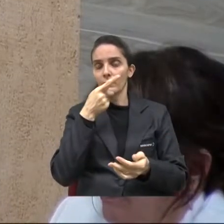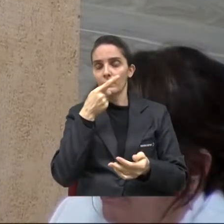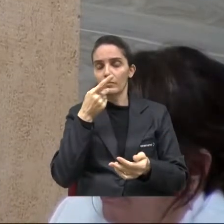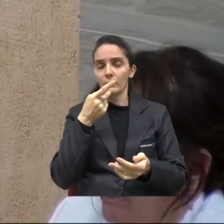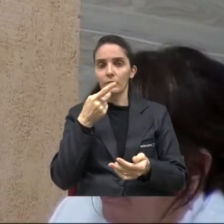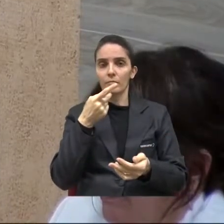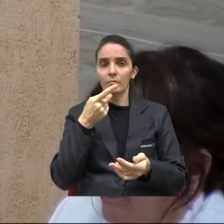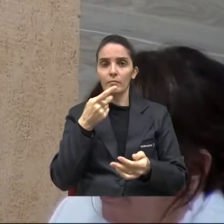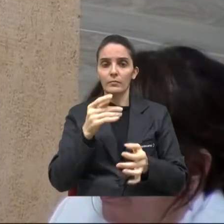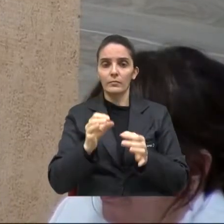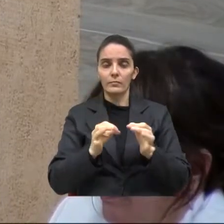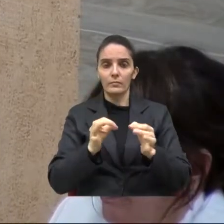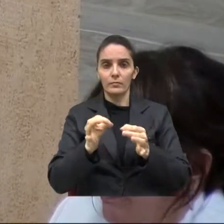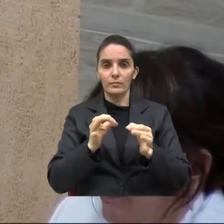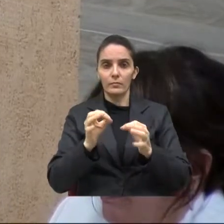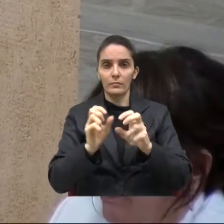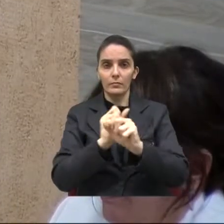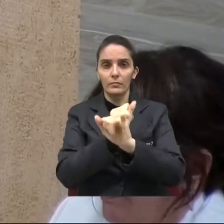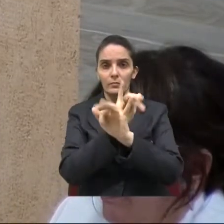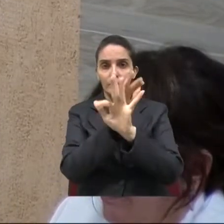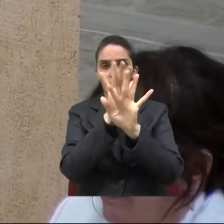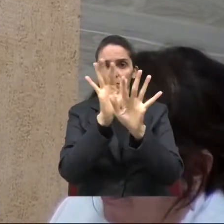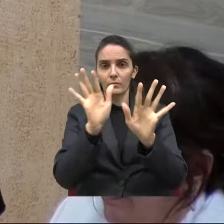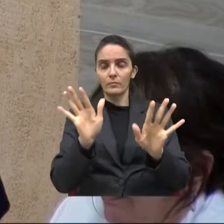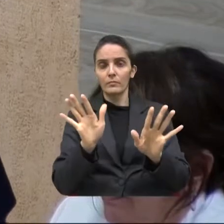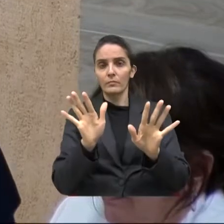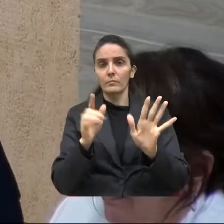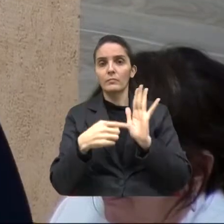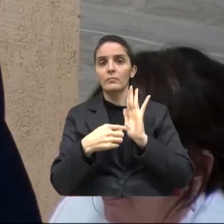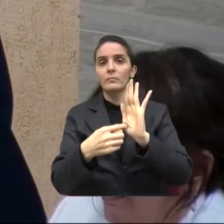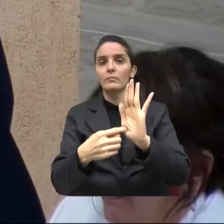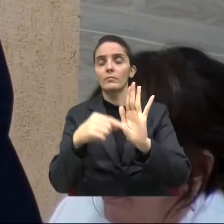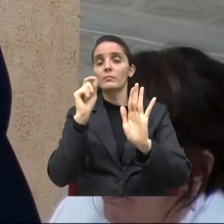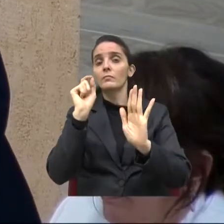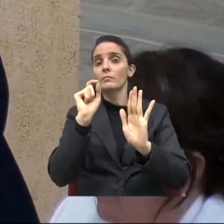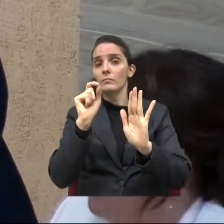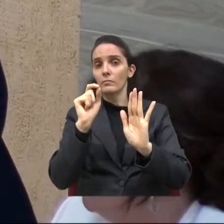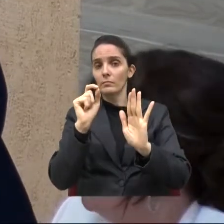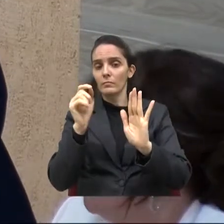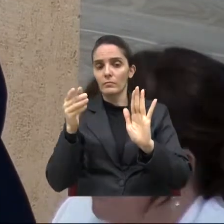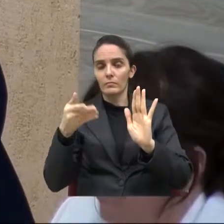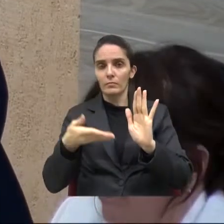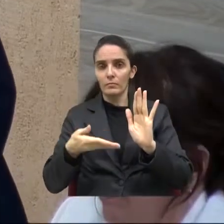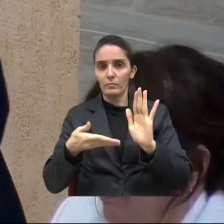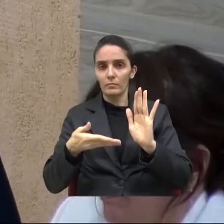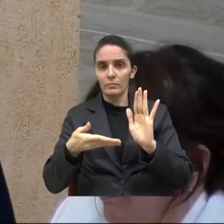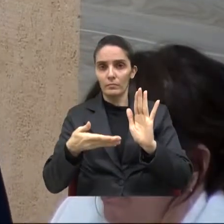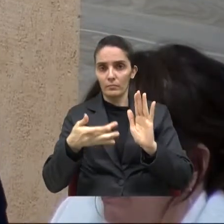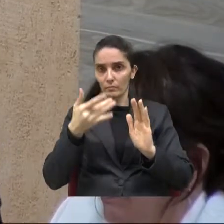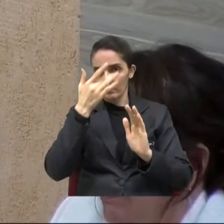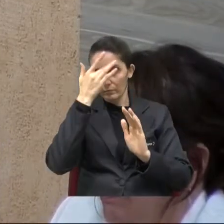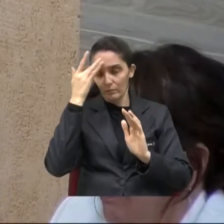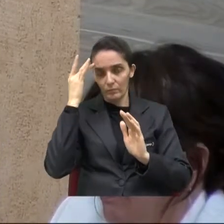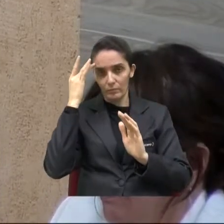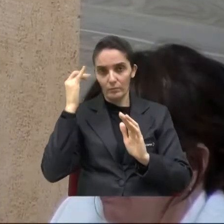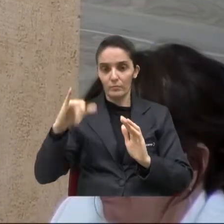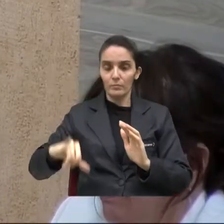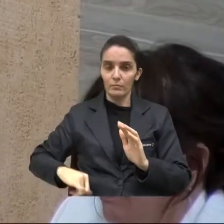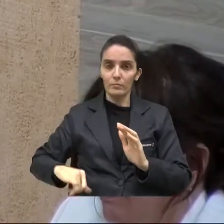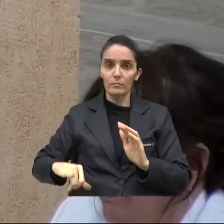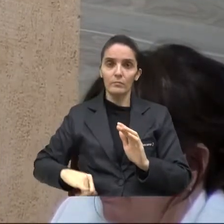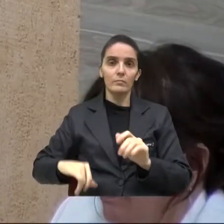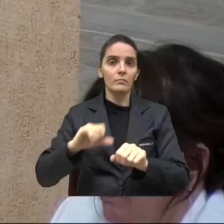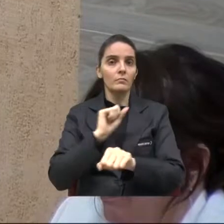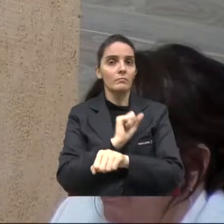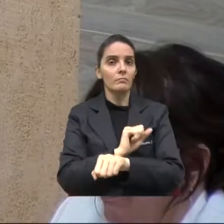dificuldade dos projetos de transparência estão mostrando que agora o cidadão não só sofre com a espera, como